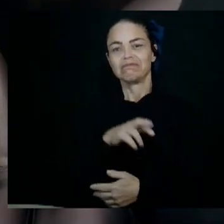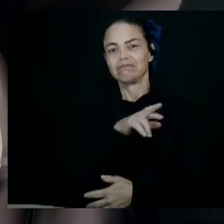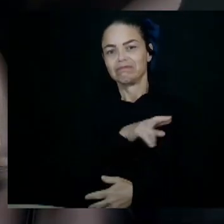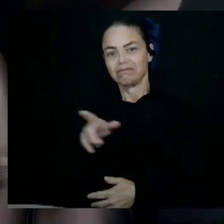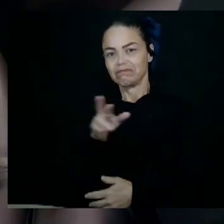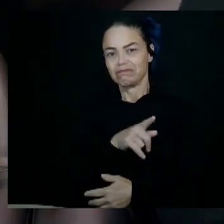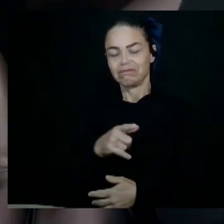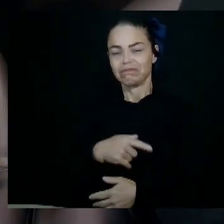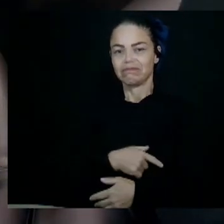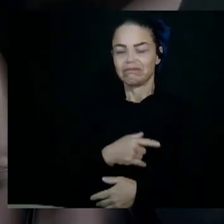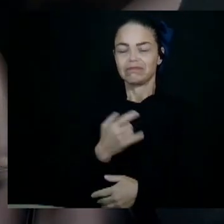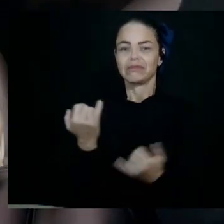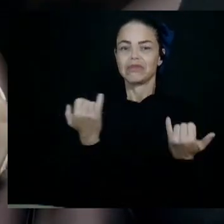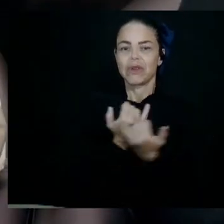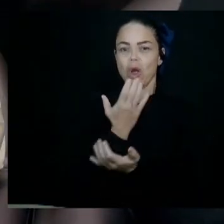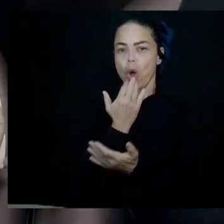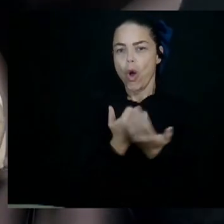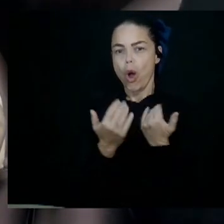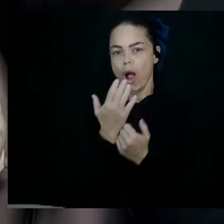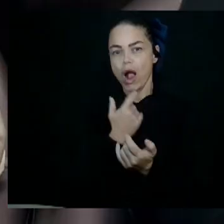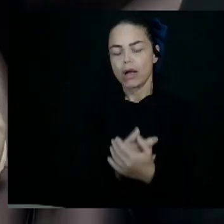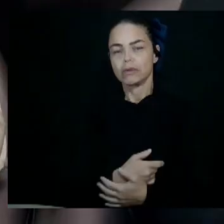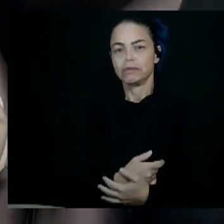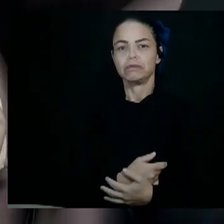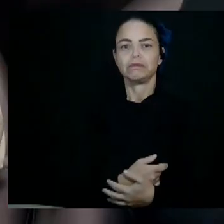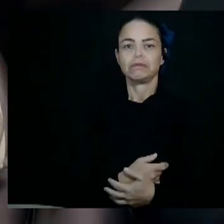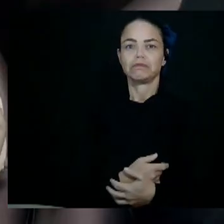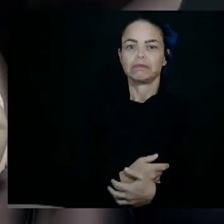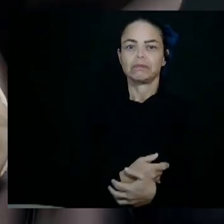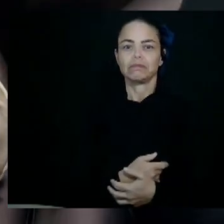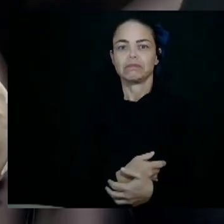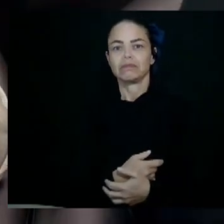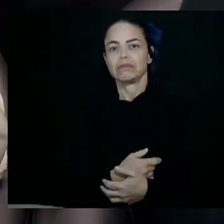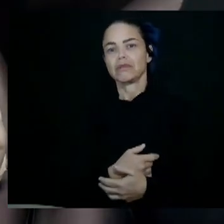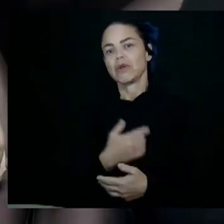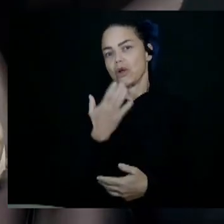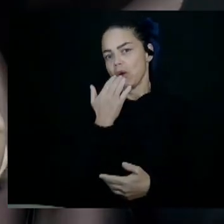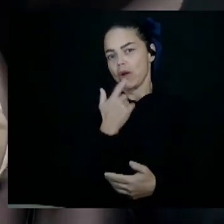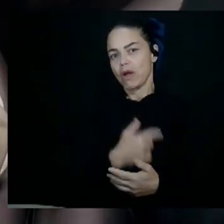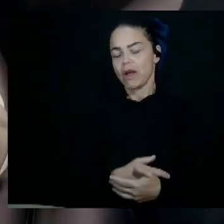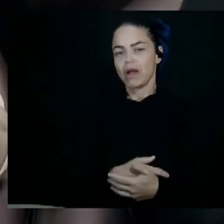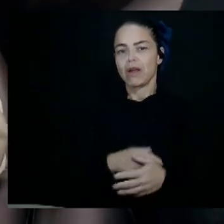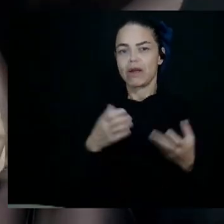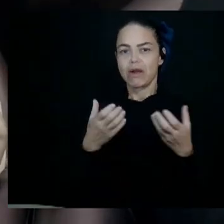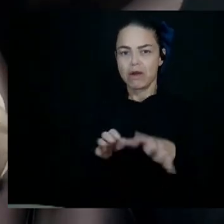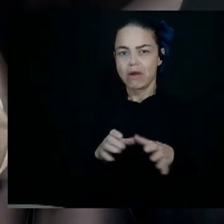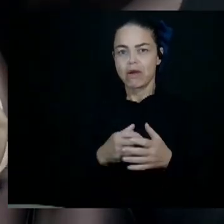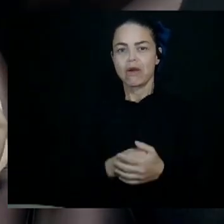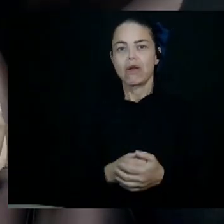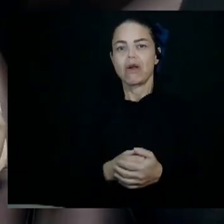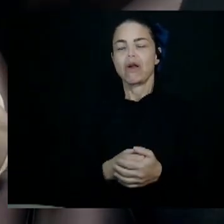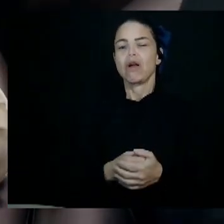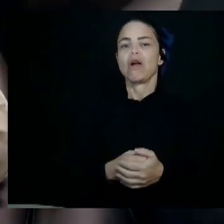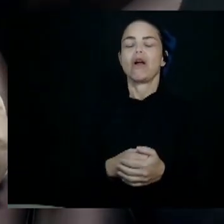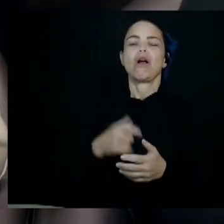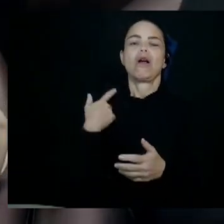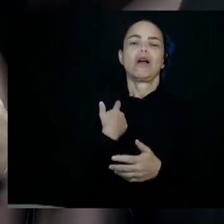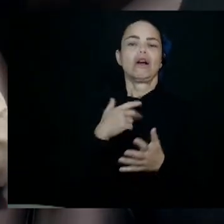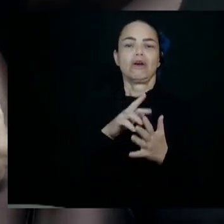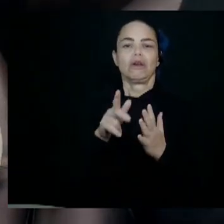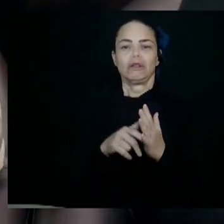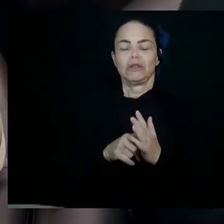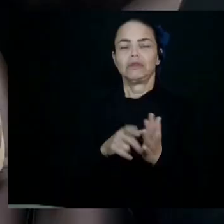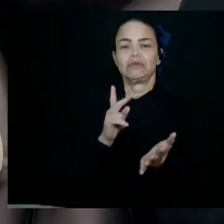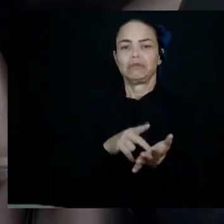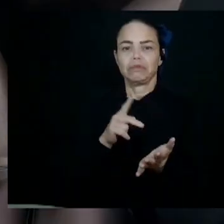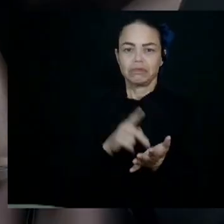dieta baseada onde a gente está. E lá o consumo de carne, ovos e laticínios, principalmente, é algo muito, muito real, né?